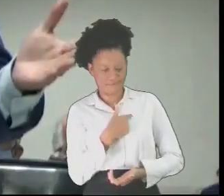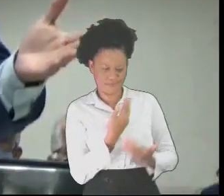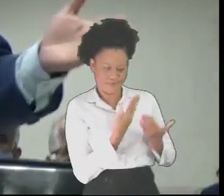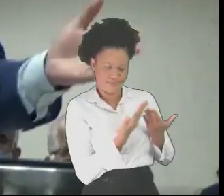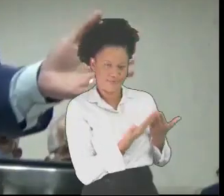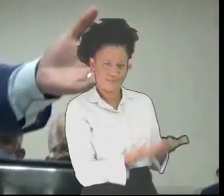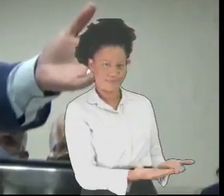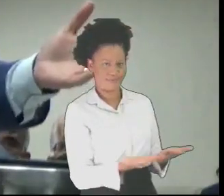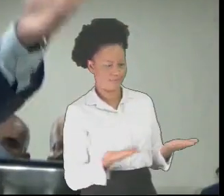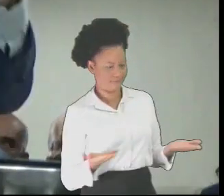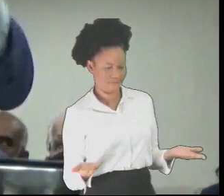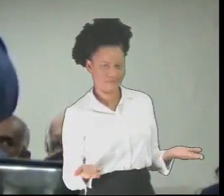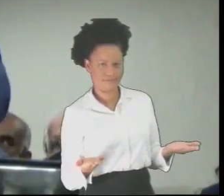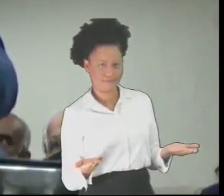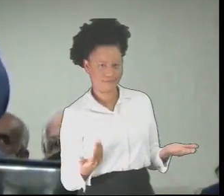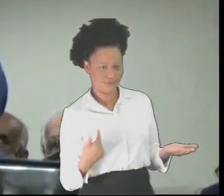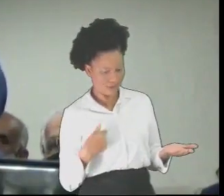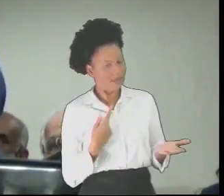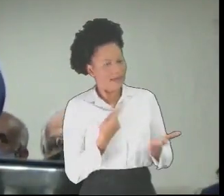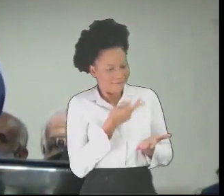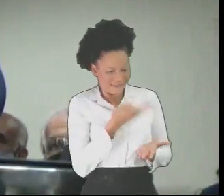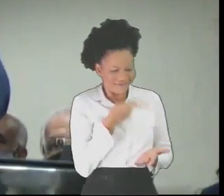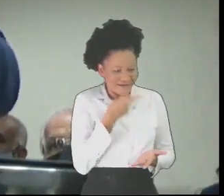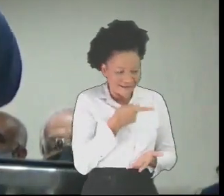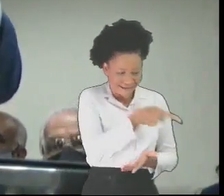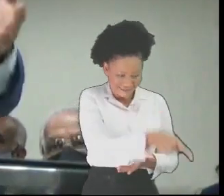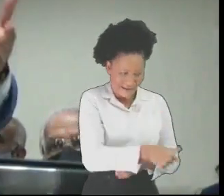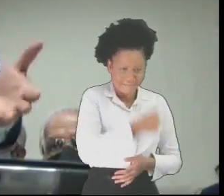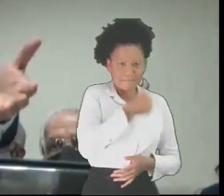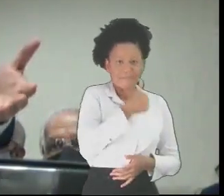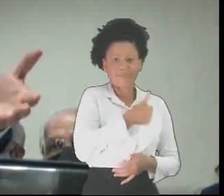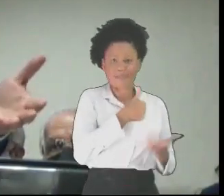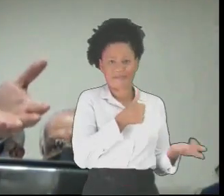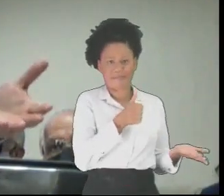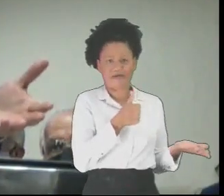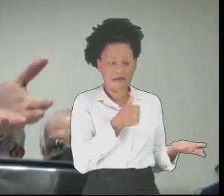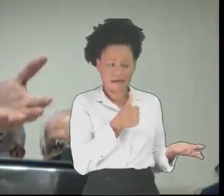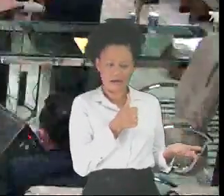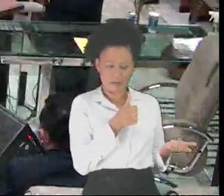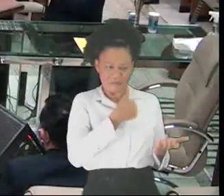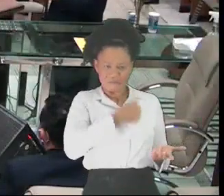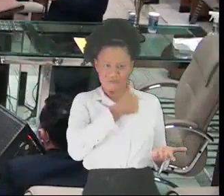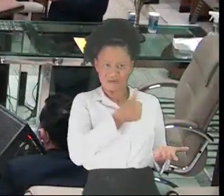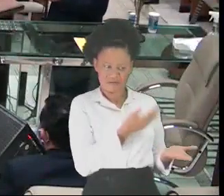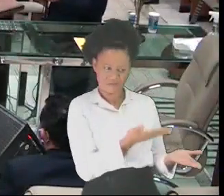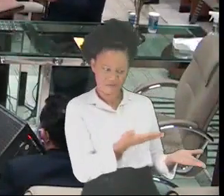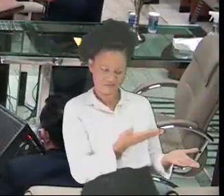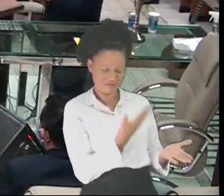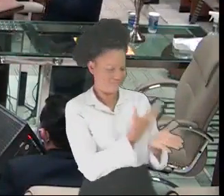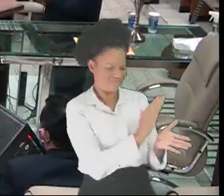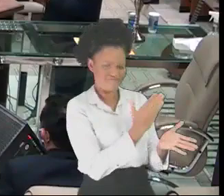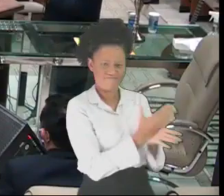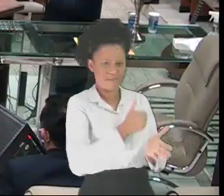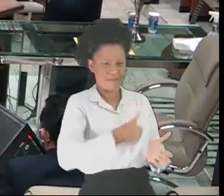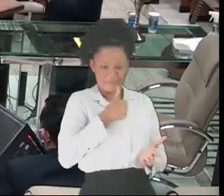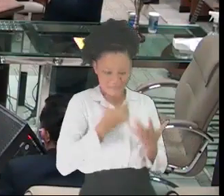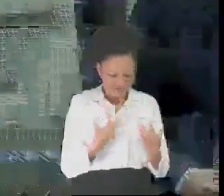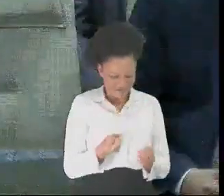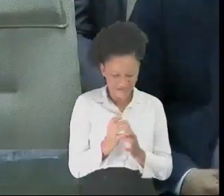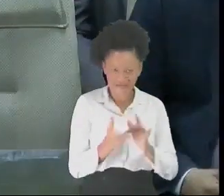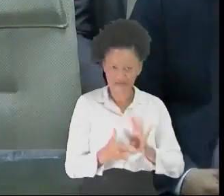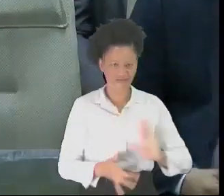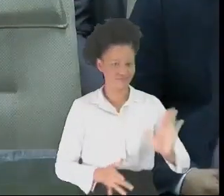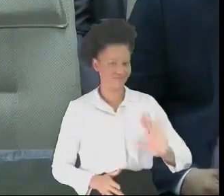conversão. É preciso ou estar enganado ou ser mal intencionado. Isso aqui não tem nada a ver com a conversão.